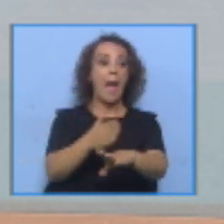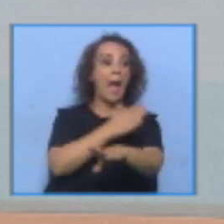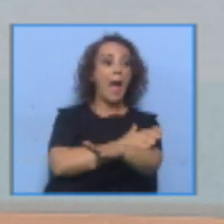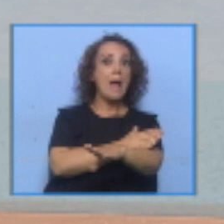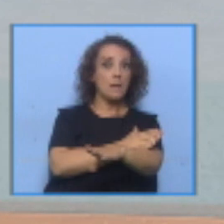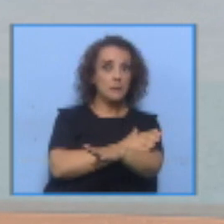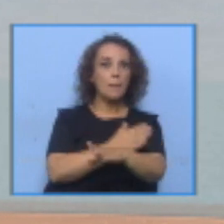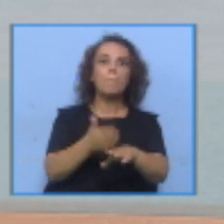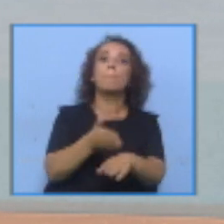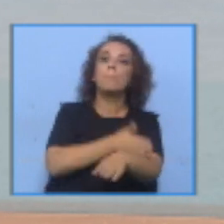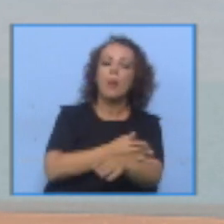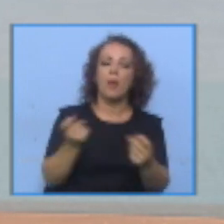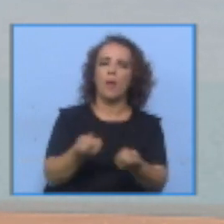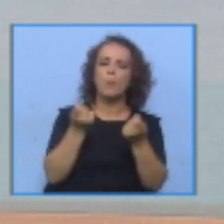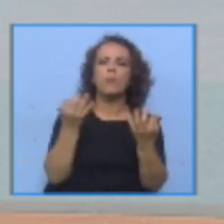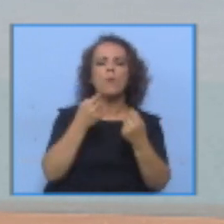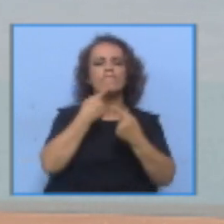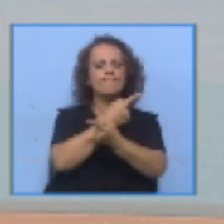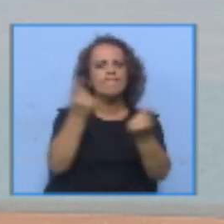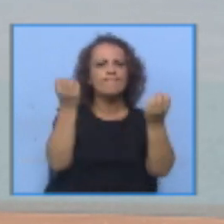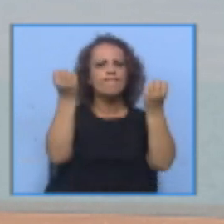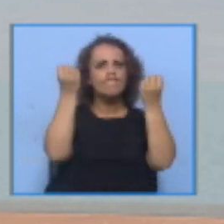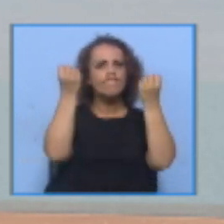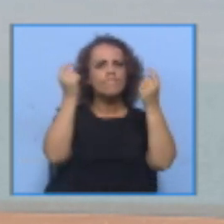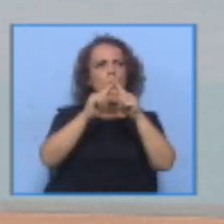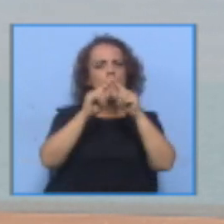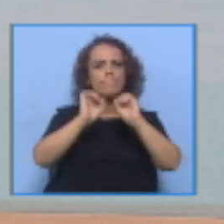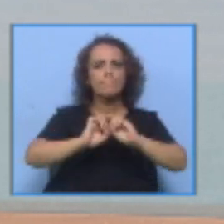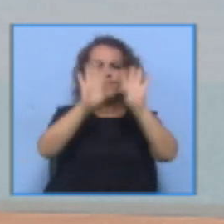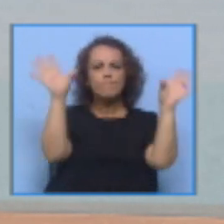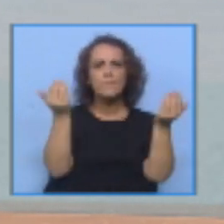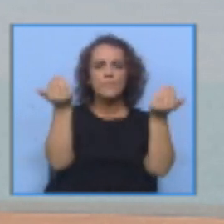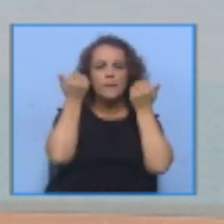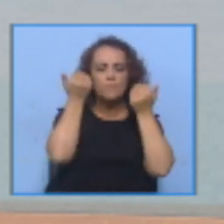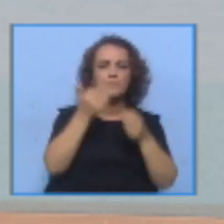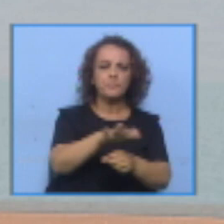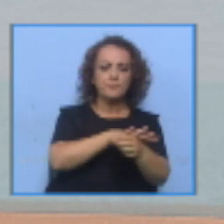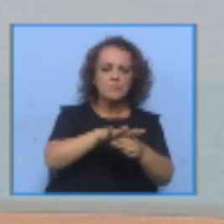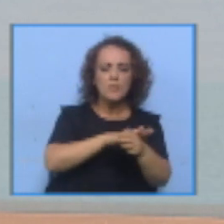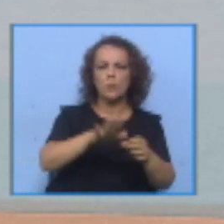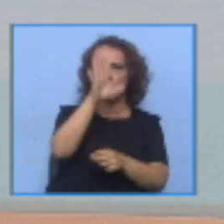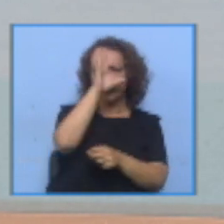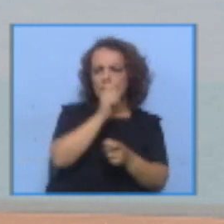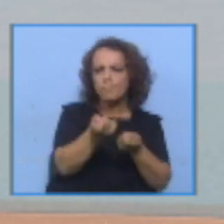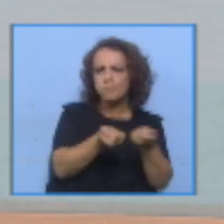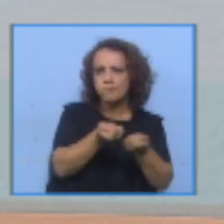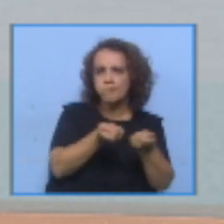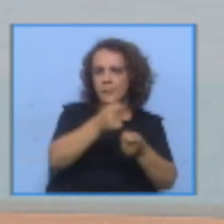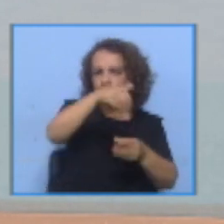havido esclarecimento sobre várias das áreas de governação, várias das